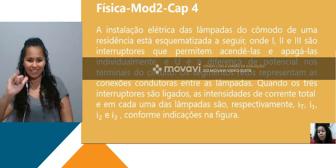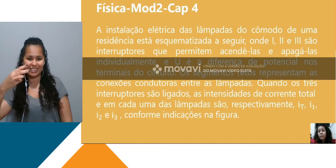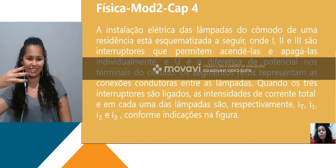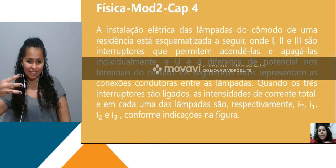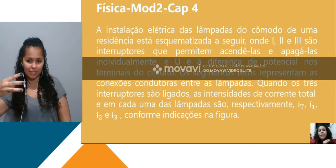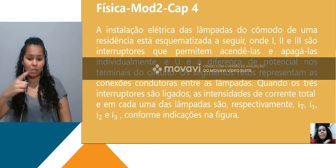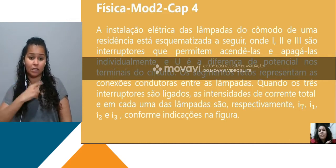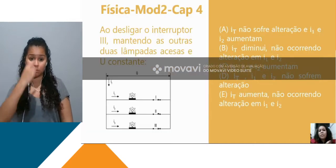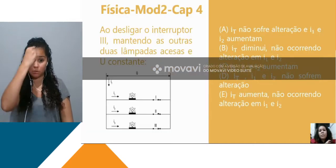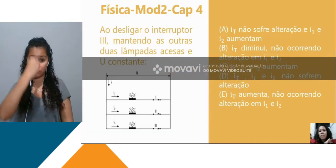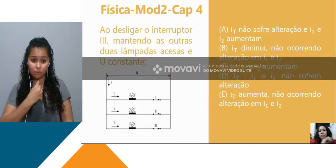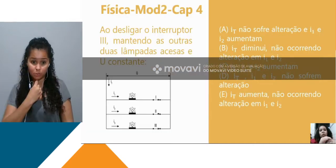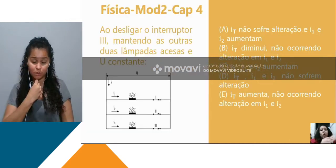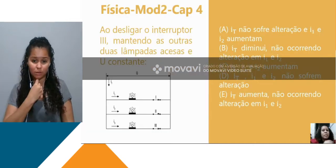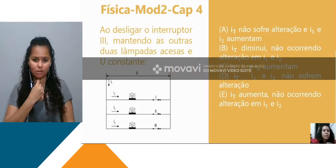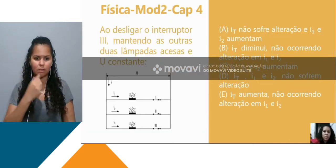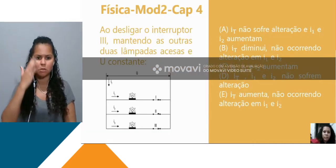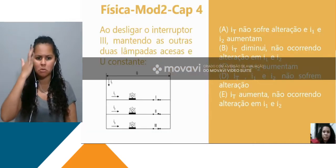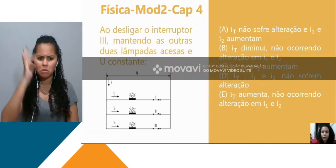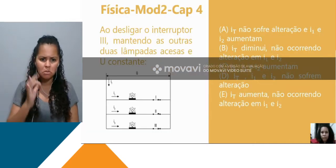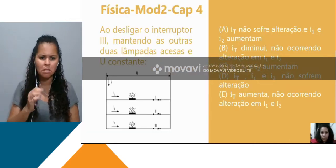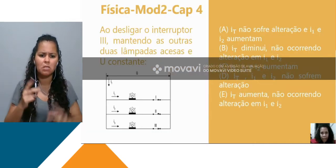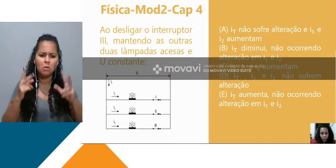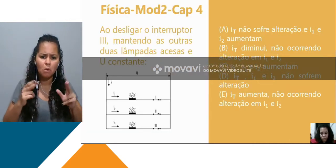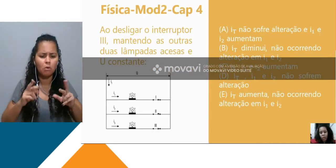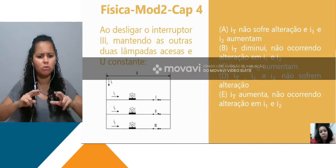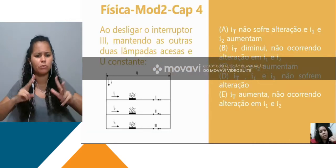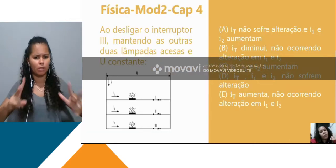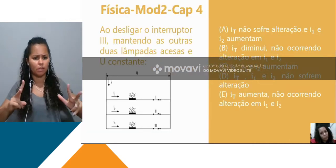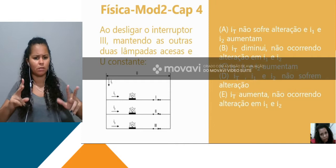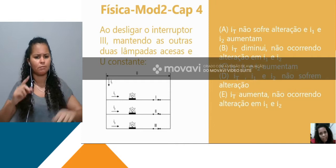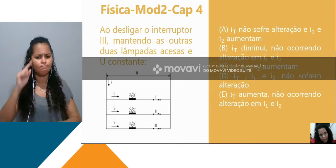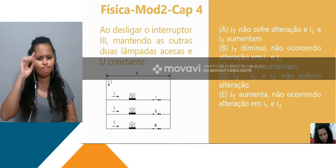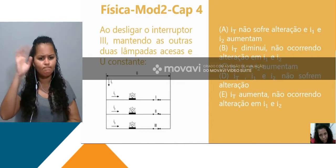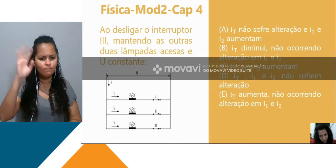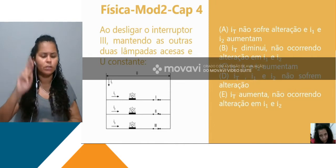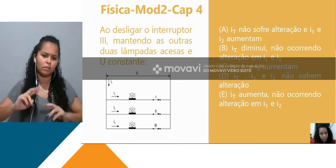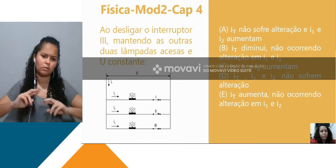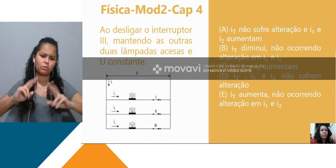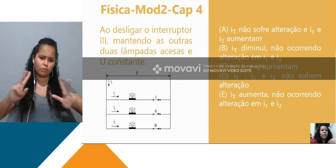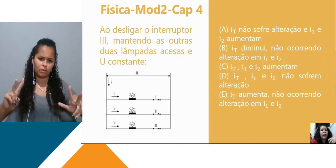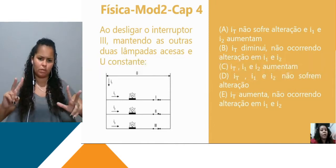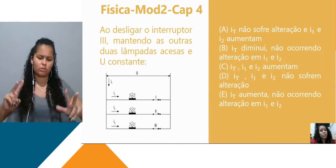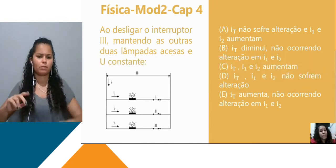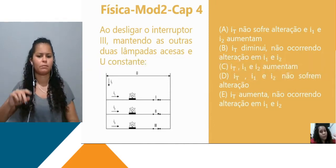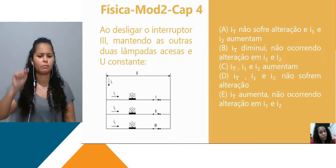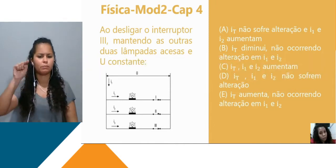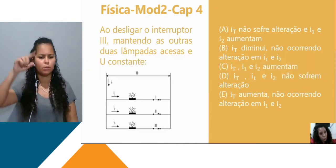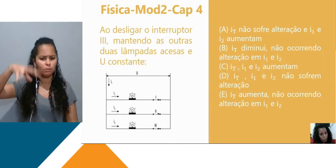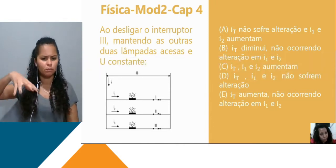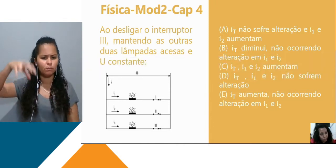figura. Então, claramente, ele não me diz se todas as resistências são iguais ou diferentes. Então, a gente vai considerar diferentes. Ao